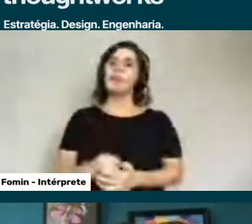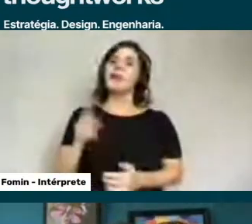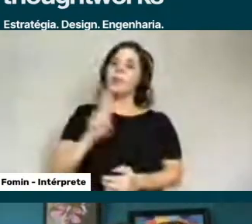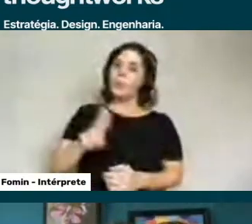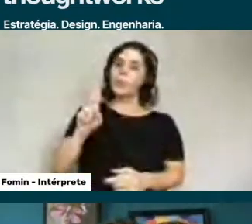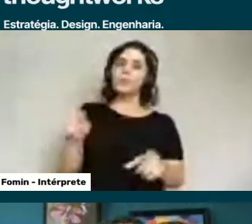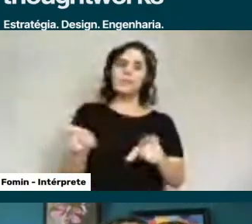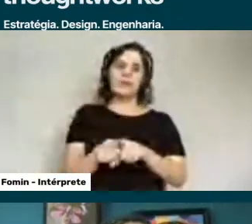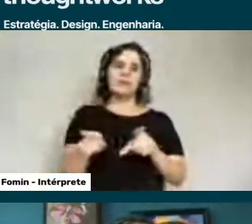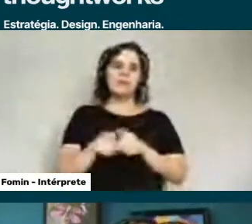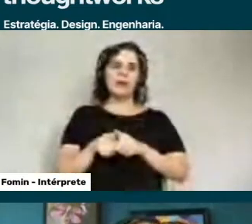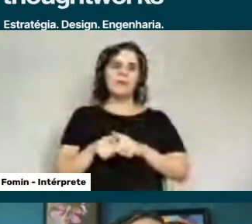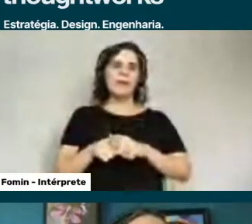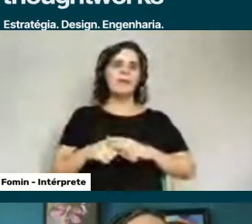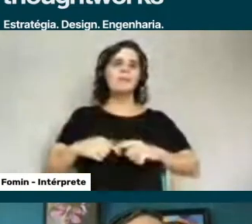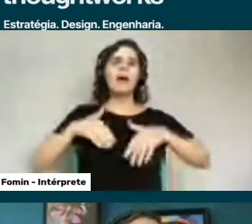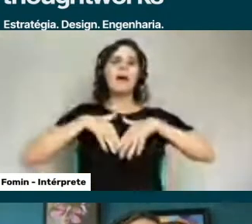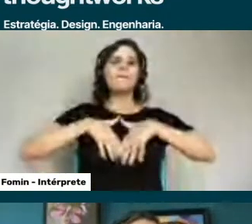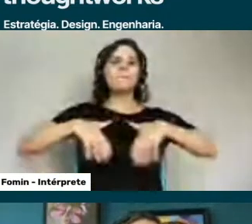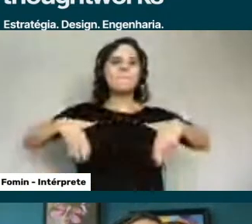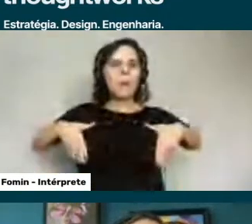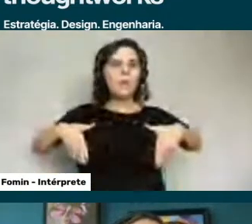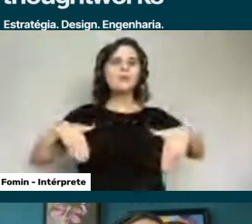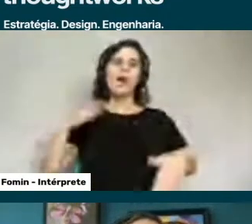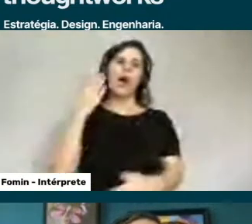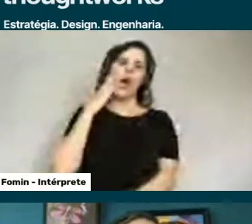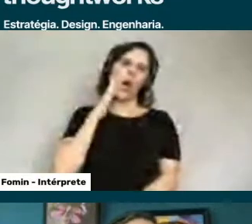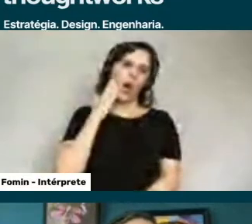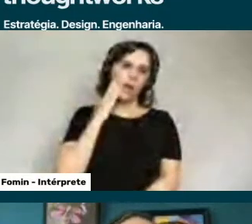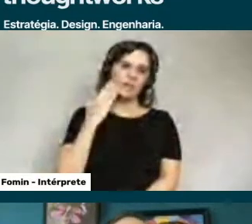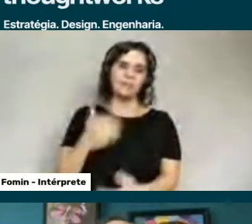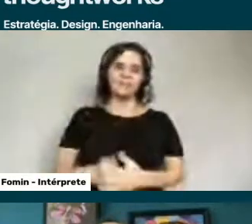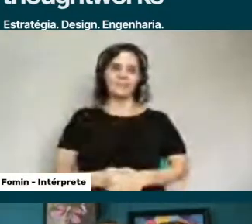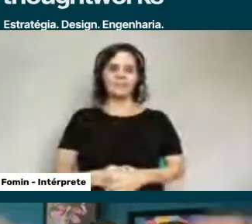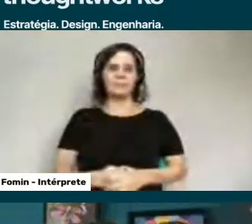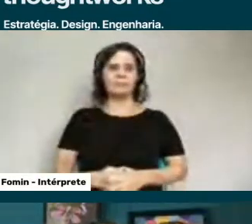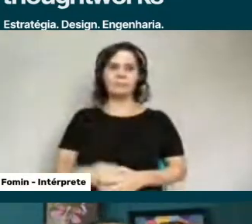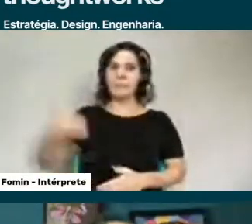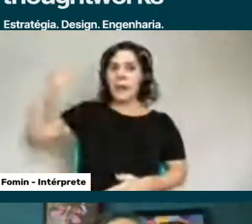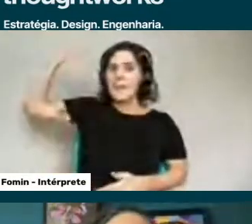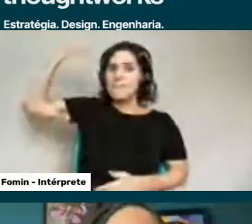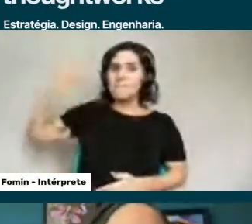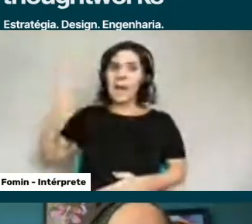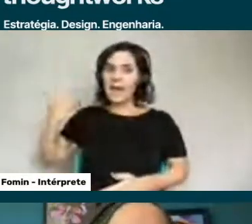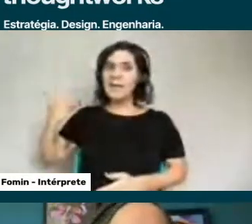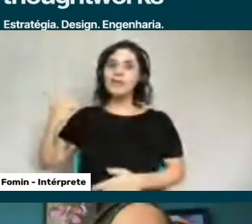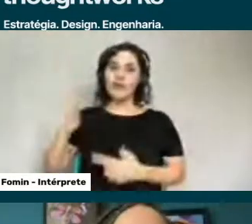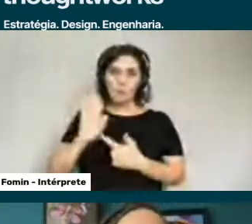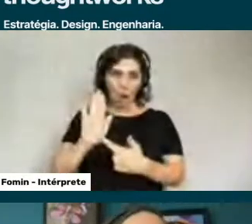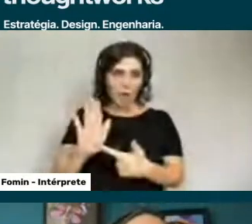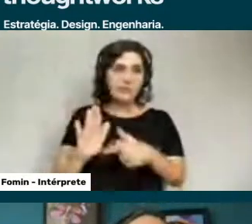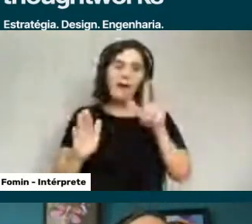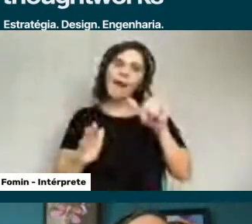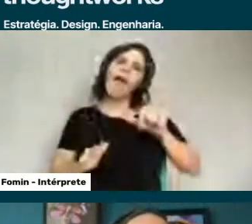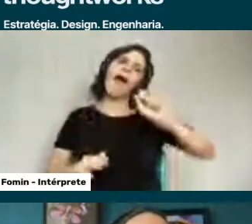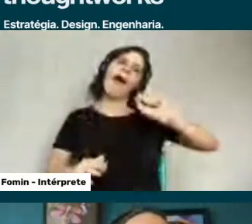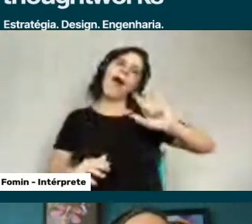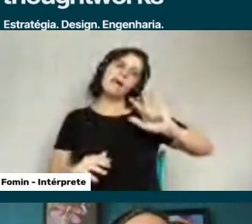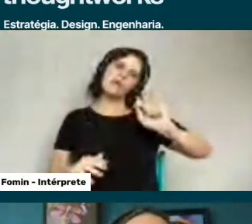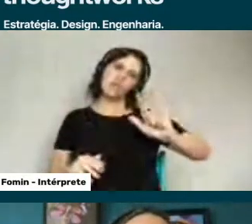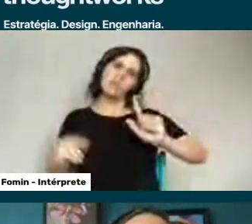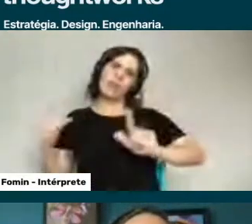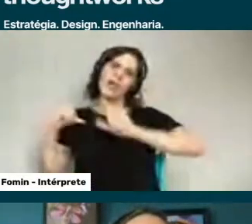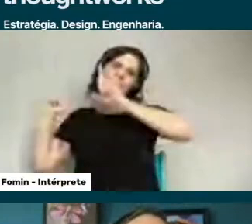rosa, assim. E a parede que está aparecendo é uma parede azul que tem uns quadros aqui.